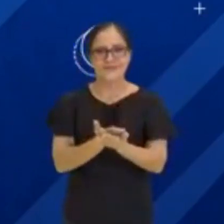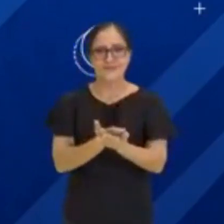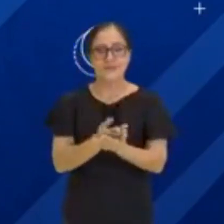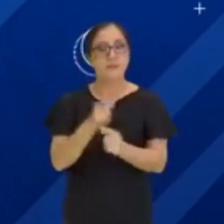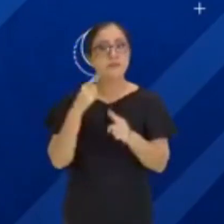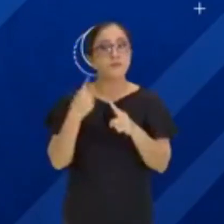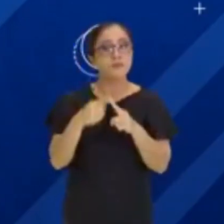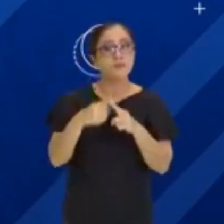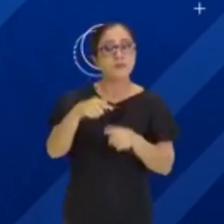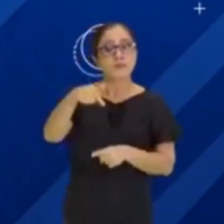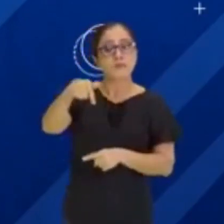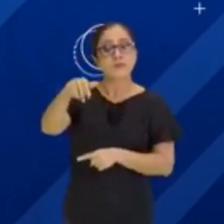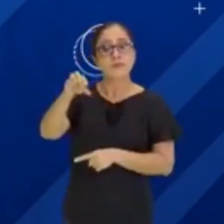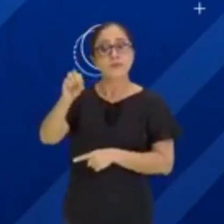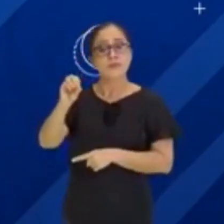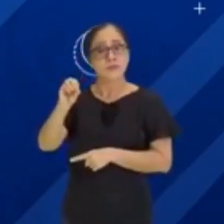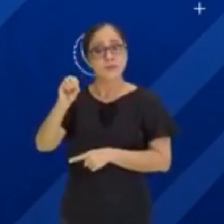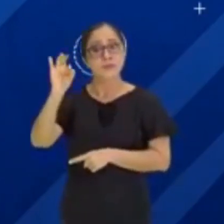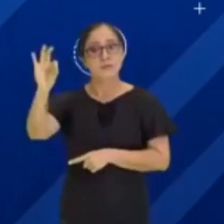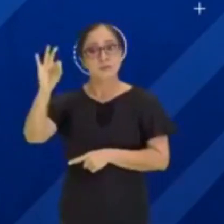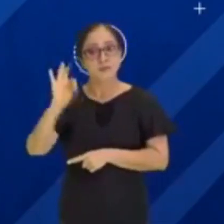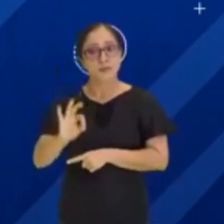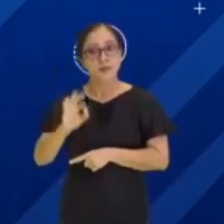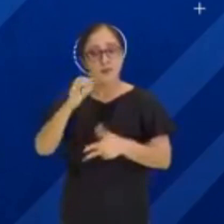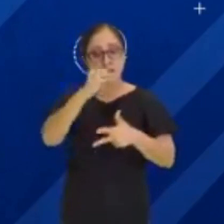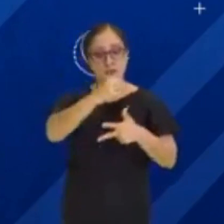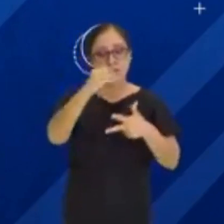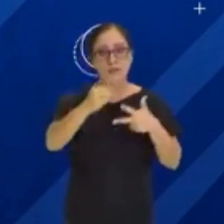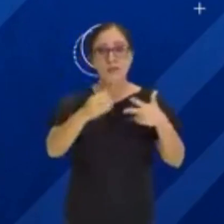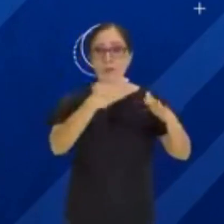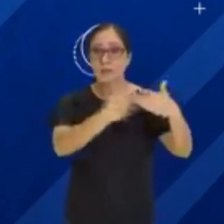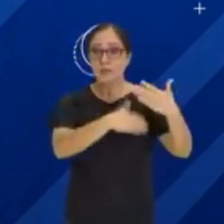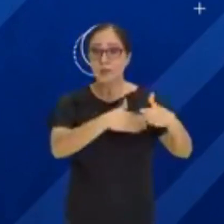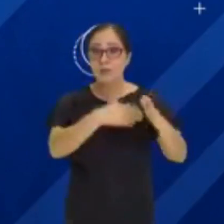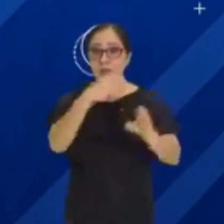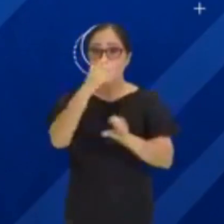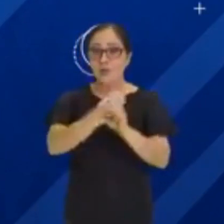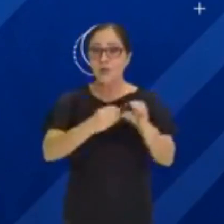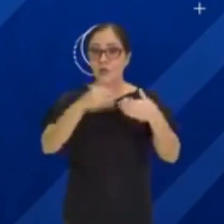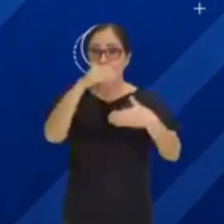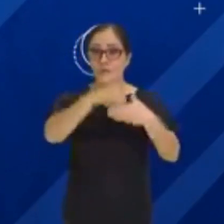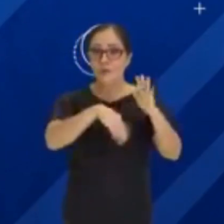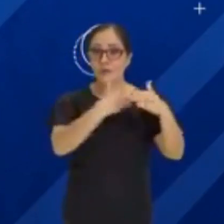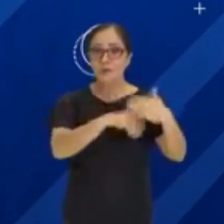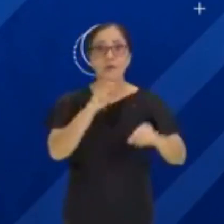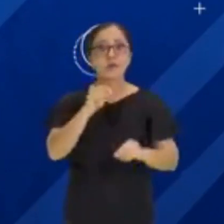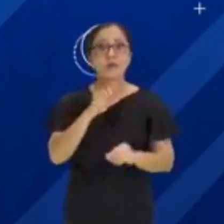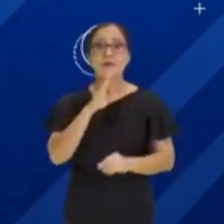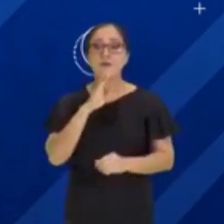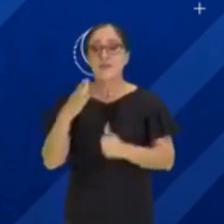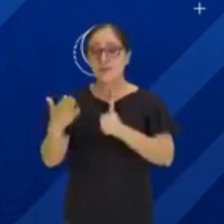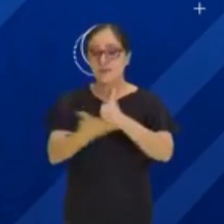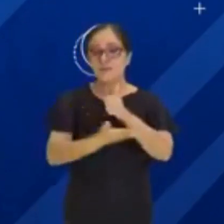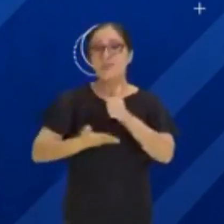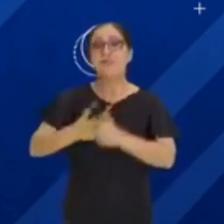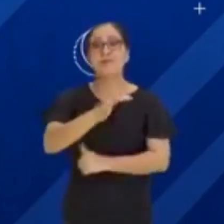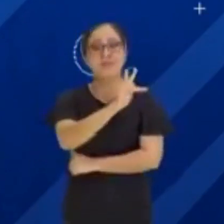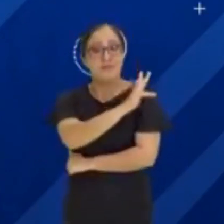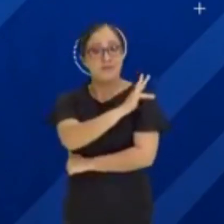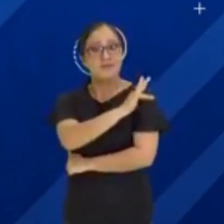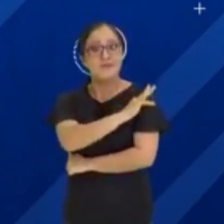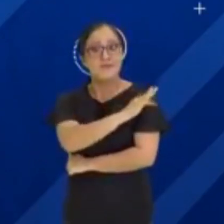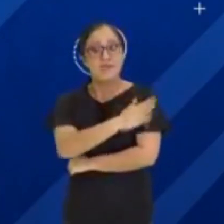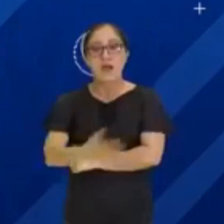de 70% do conteúdo do Exame Nacional do Ensino Médio é parte do conhecimento do ensino fundamental.